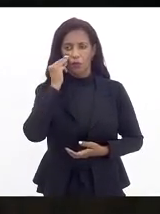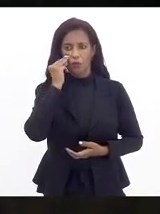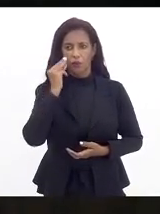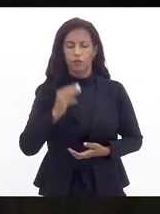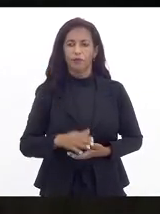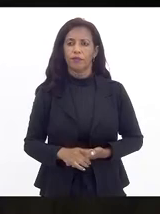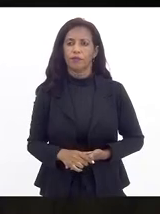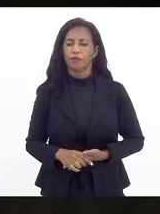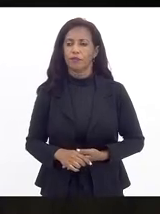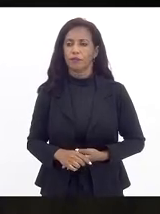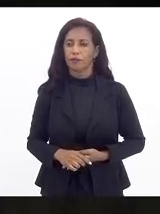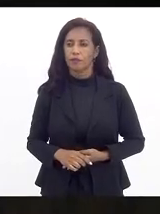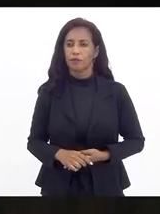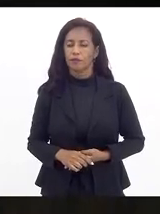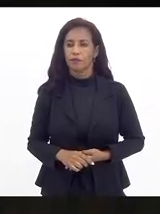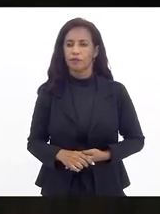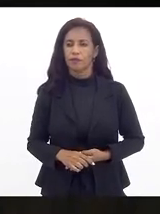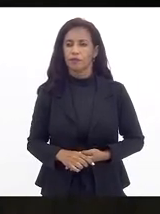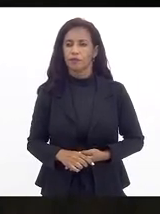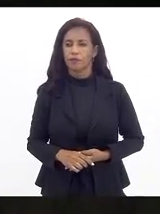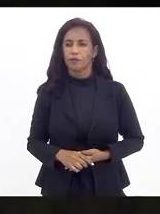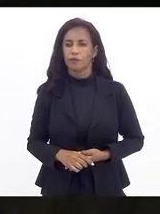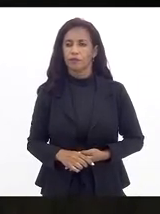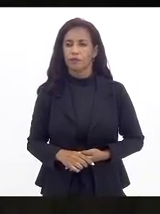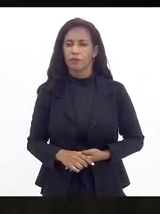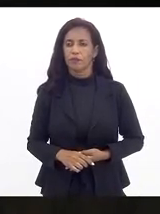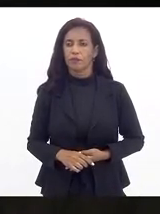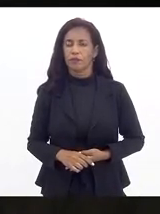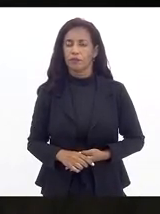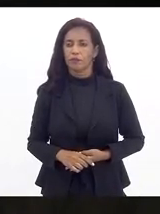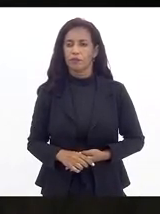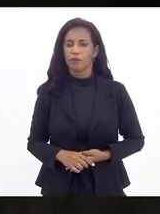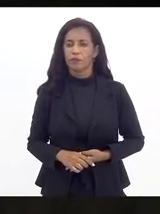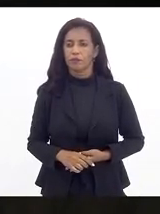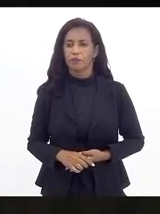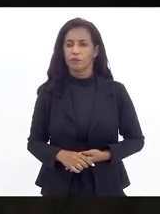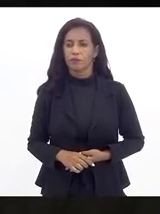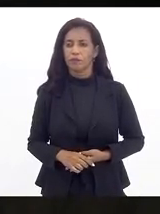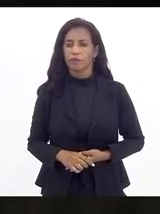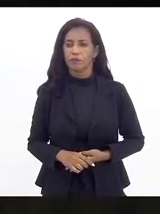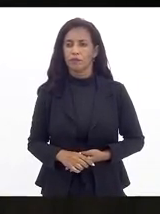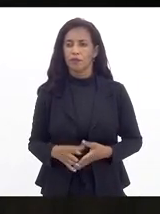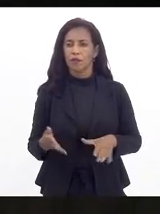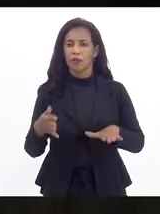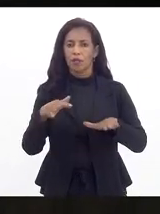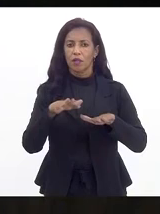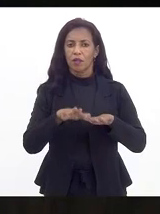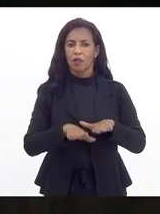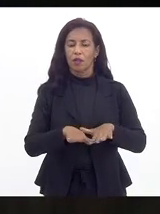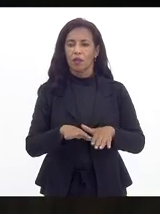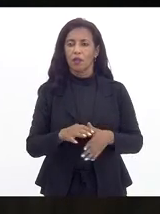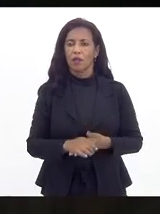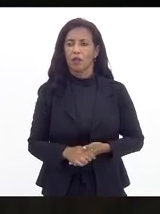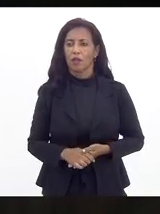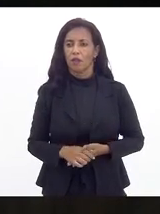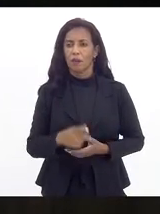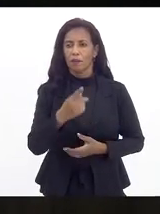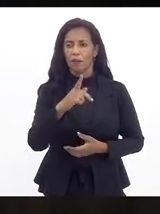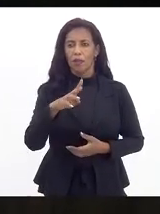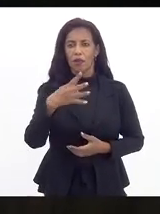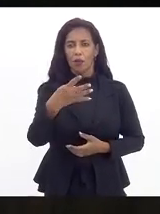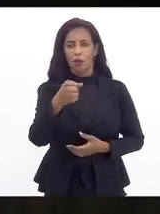Francisco. Senhores que aprovam, permaneçam como estão, aprovados. Sobre a mesa, requerimento de inclusão, requer inclusão do projeto de lei